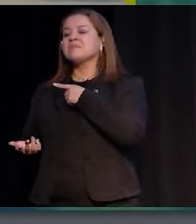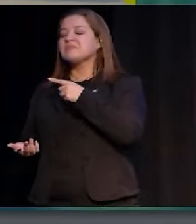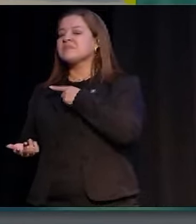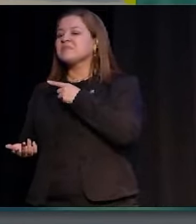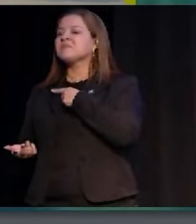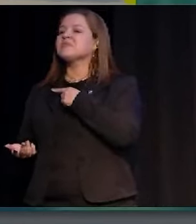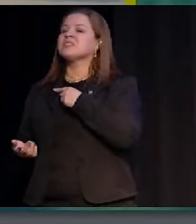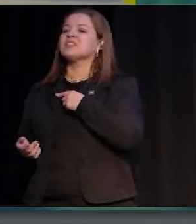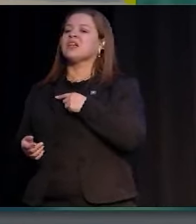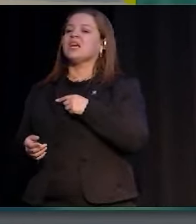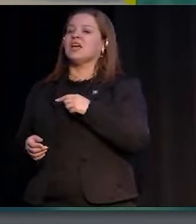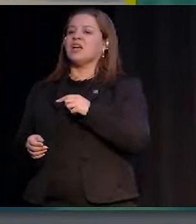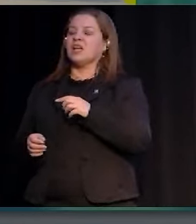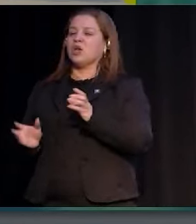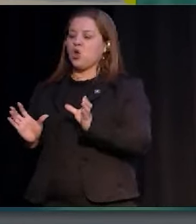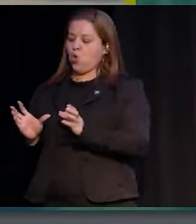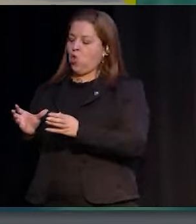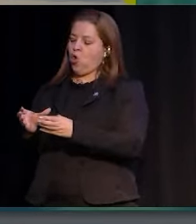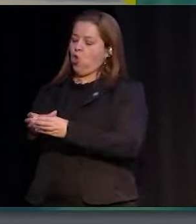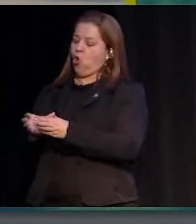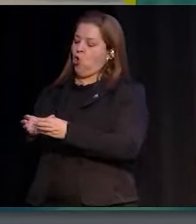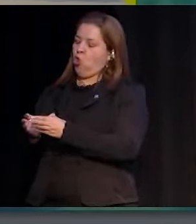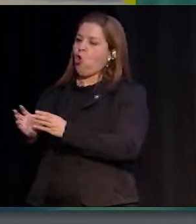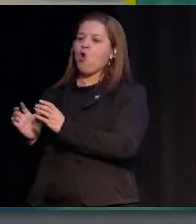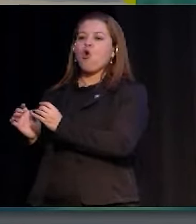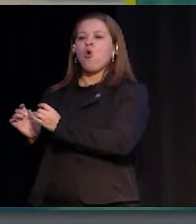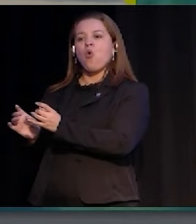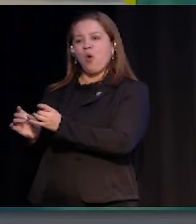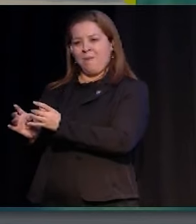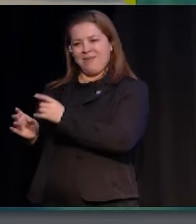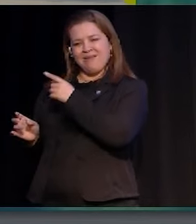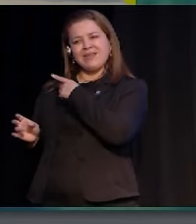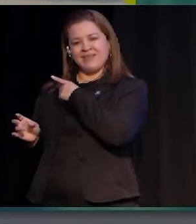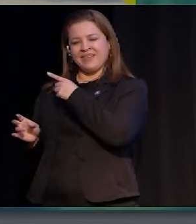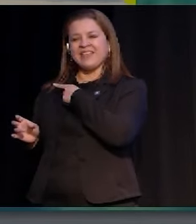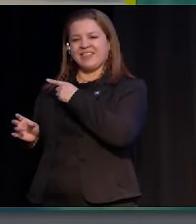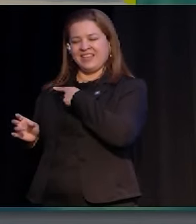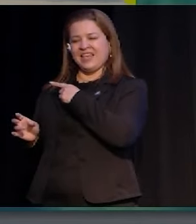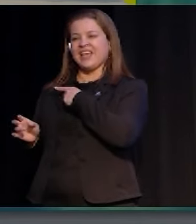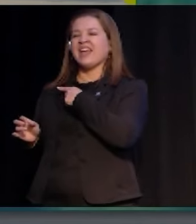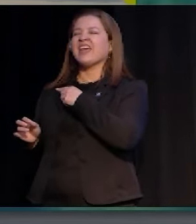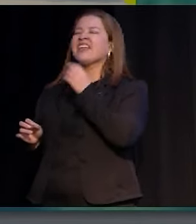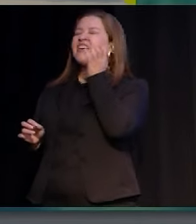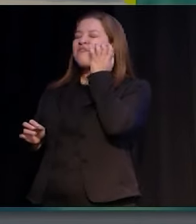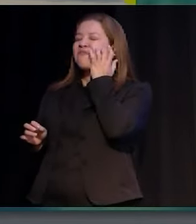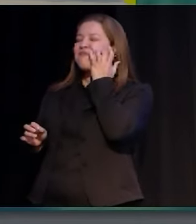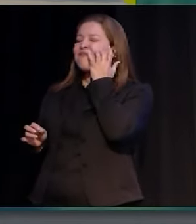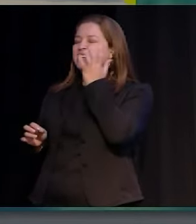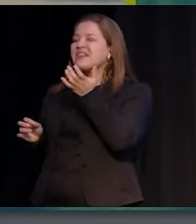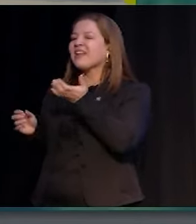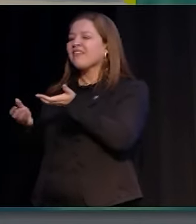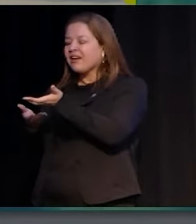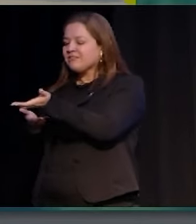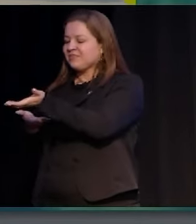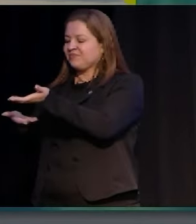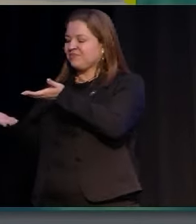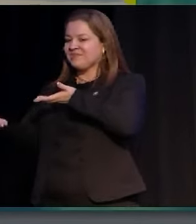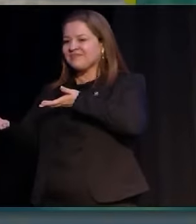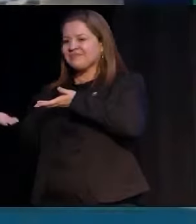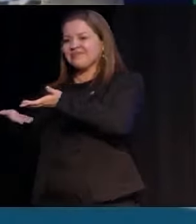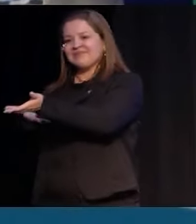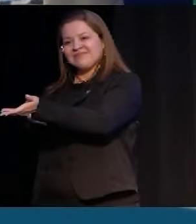Nós temos uma companhia de comércio que tem facilitado